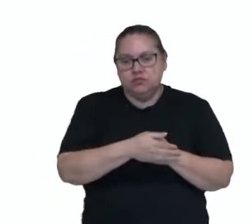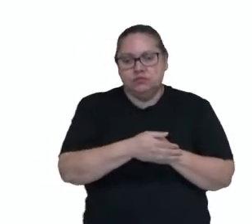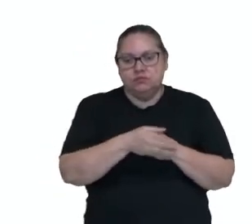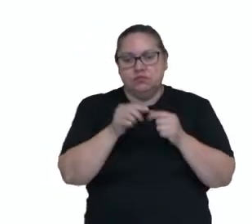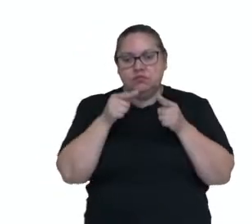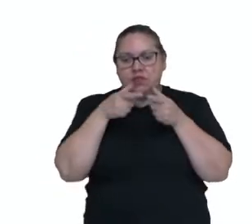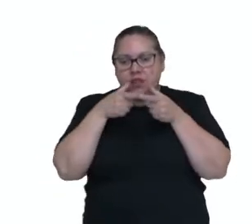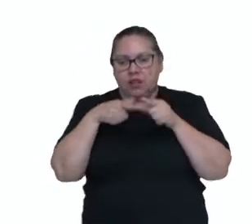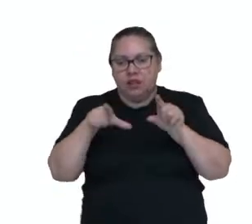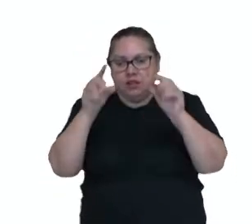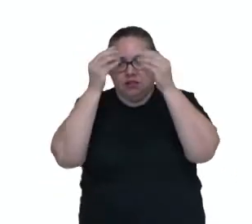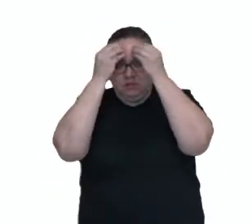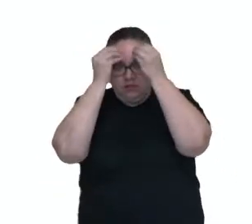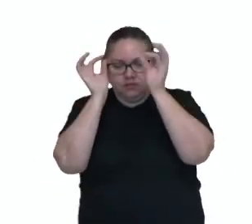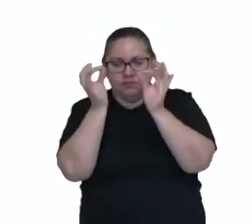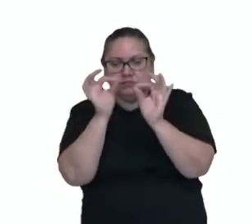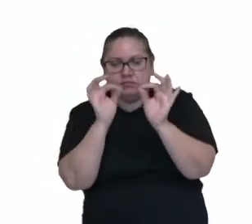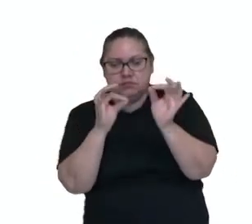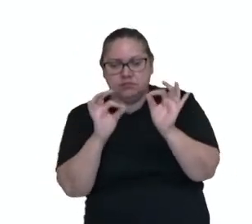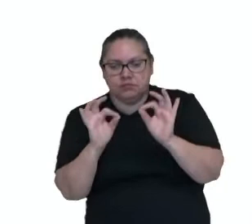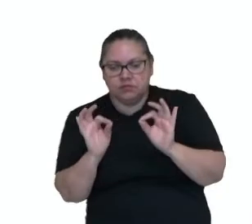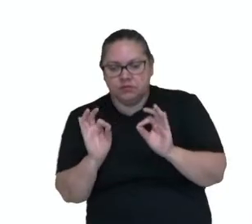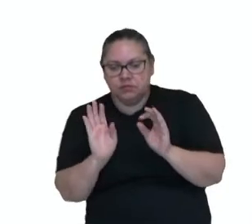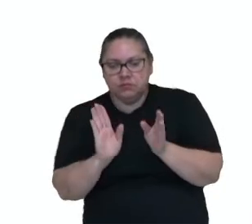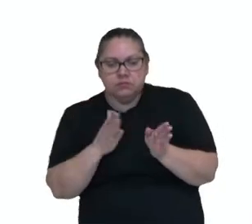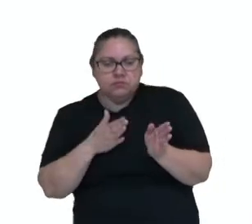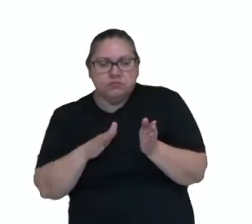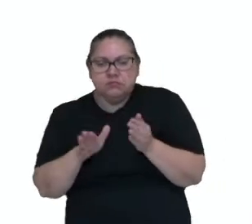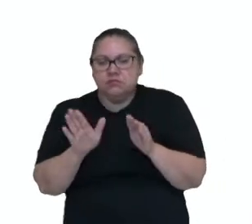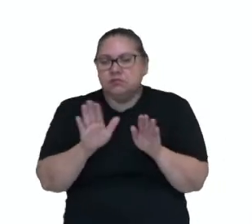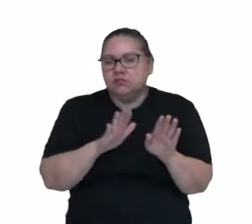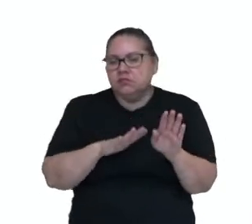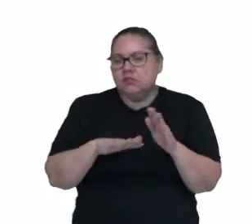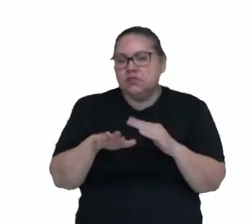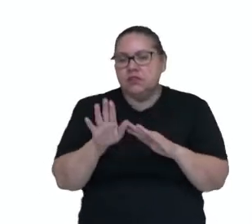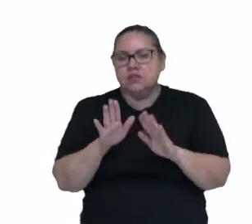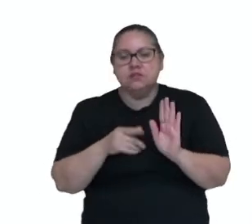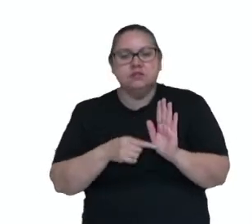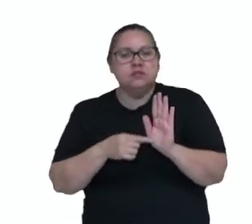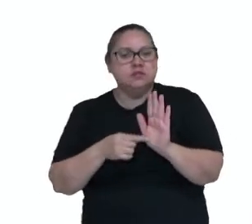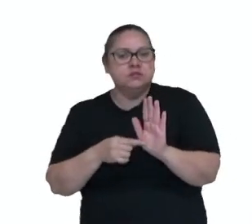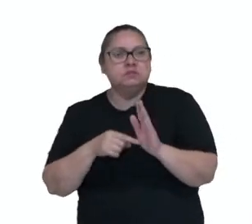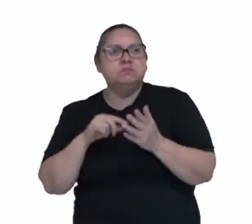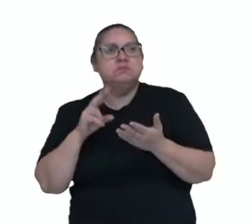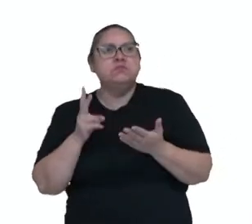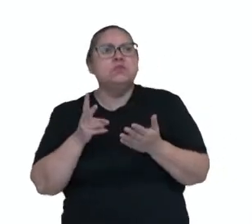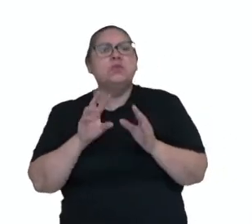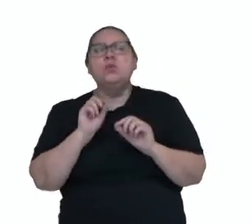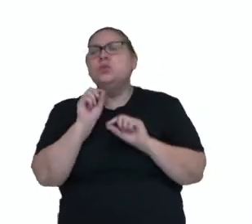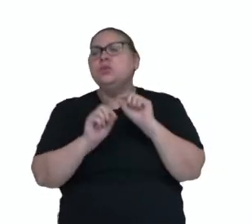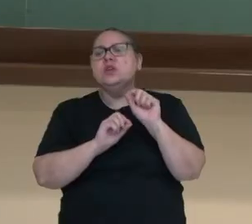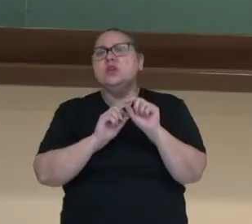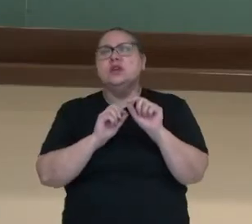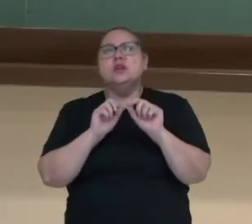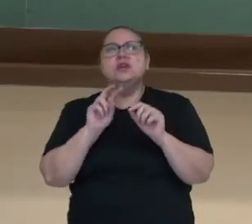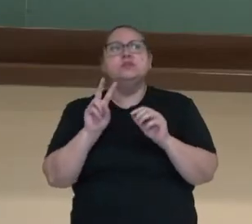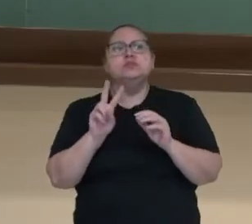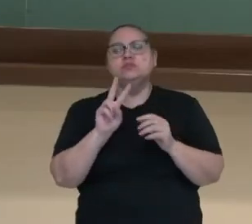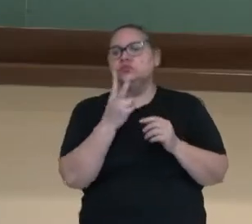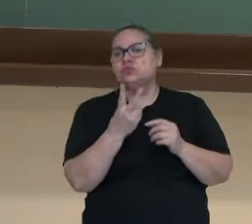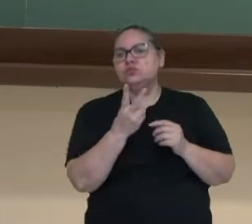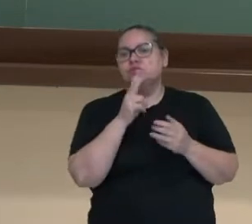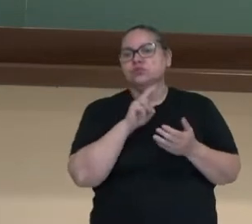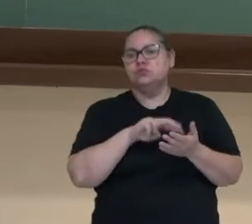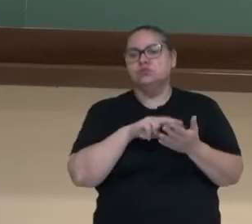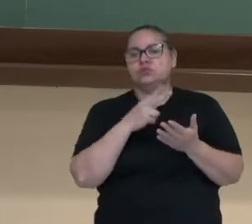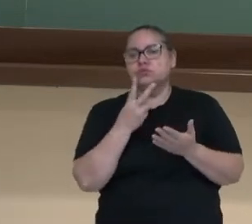linguagem trabalhada, cheia de sutilezas e expressões ambíguas. O que é ambi? Ambiduas, então de